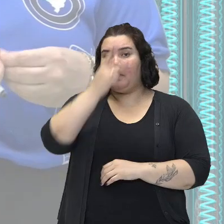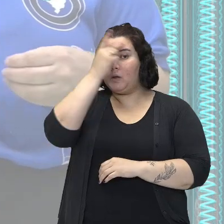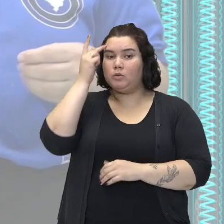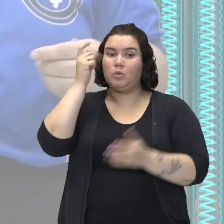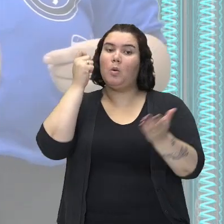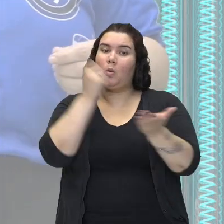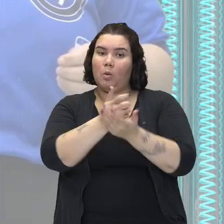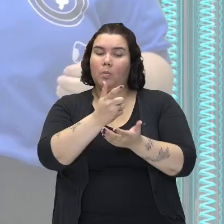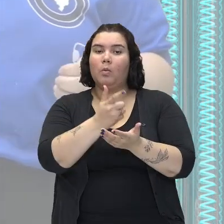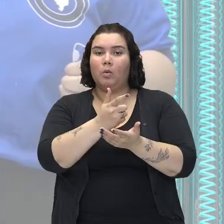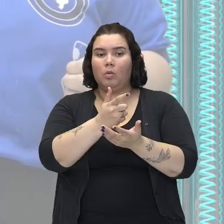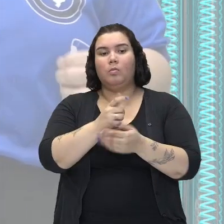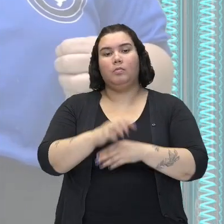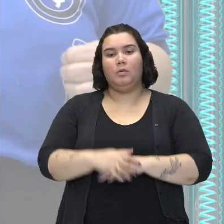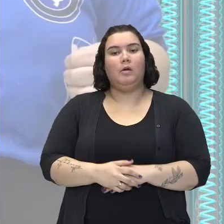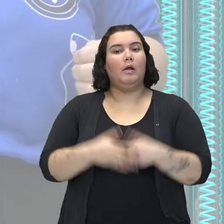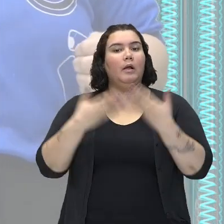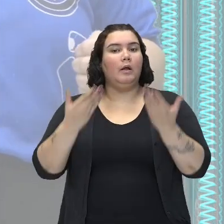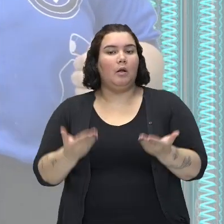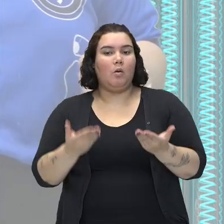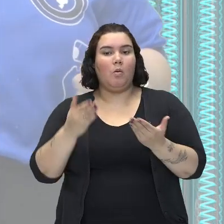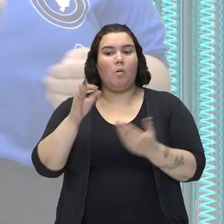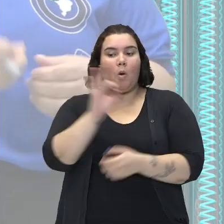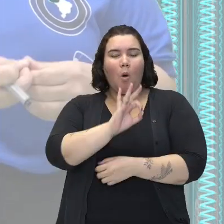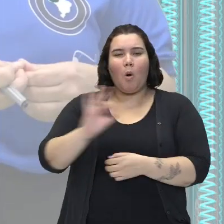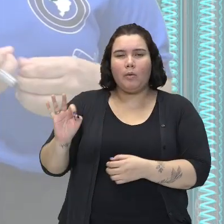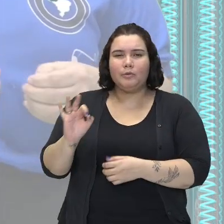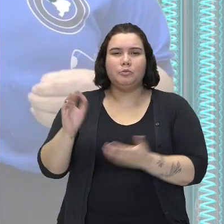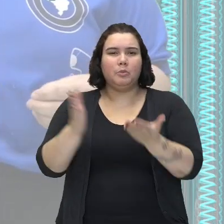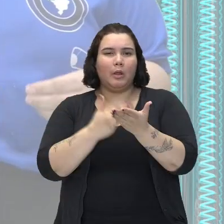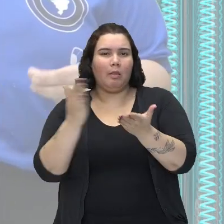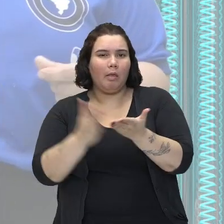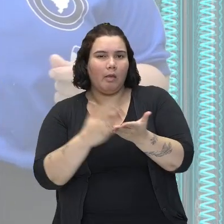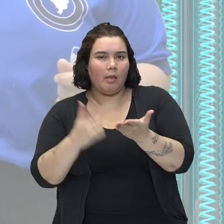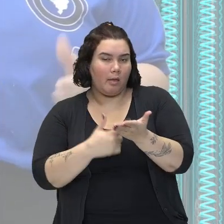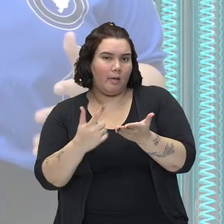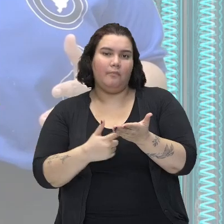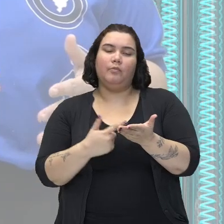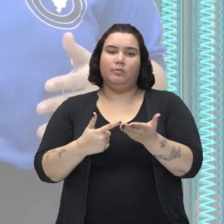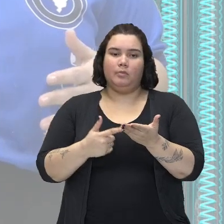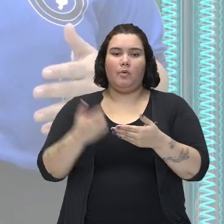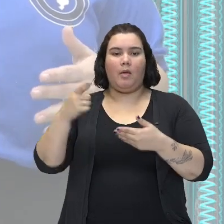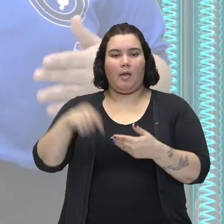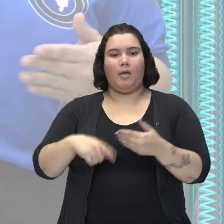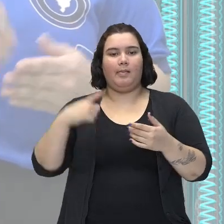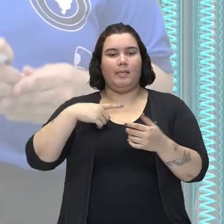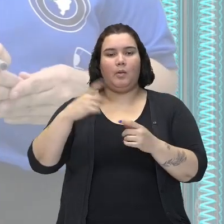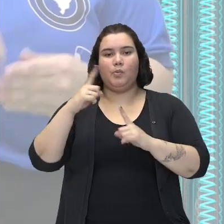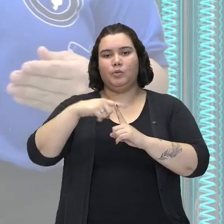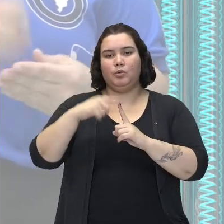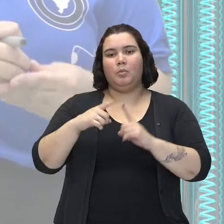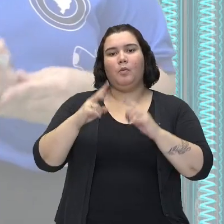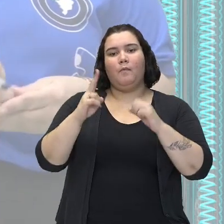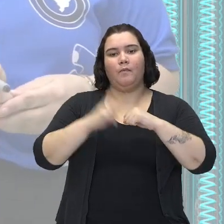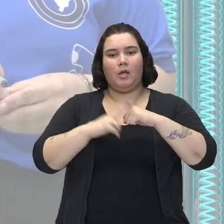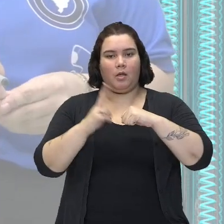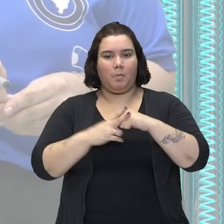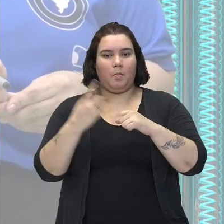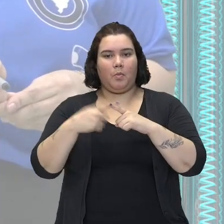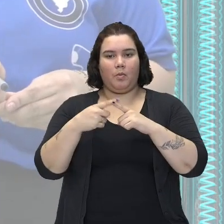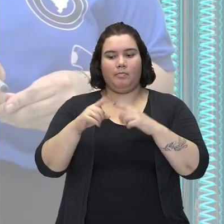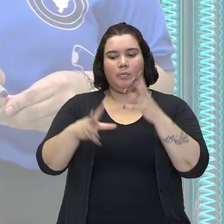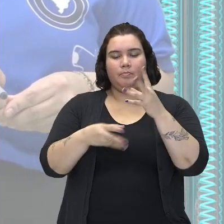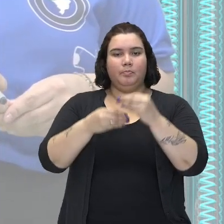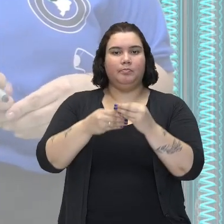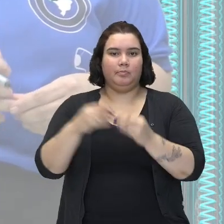o livro. Então, um ótimo livro completa o sentido desse verbo transitivo. No caso, direto, porque o sujeito está